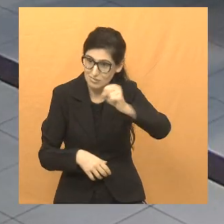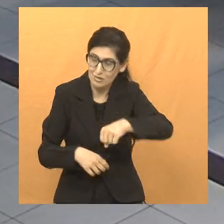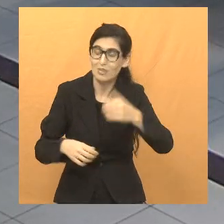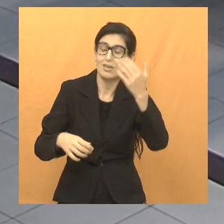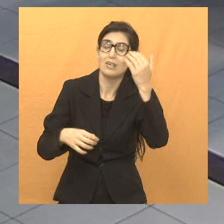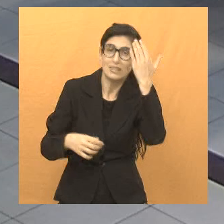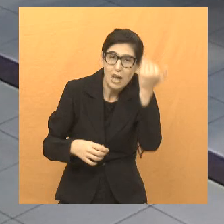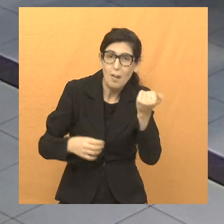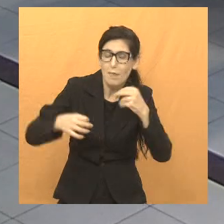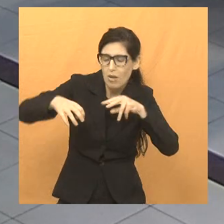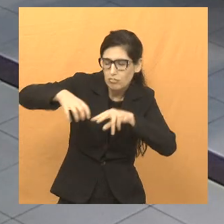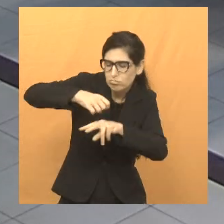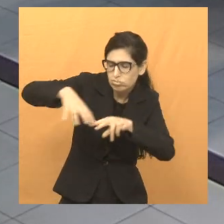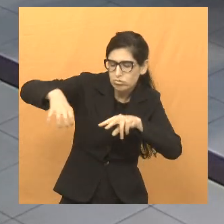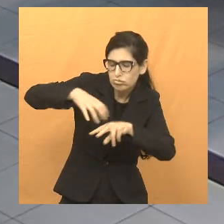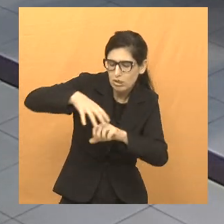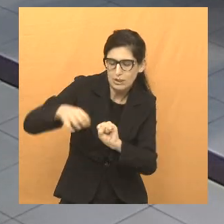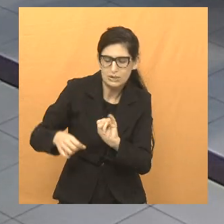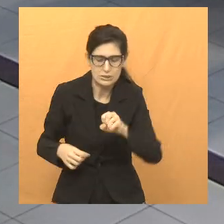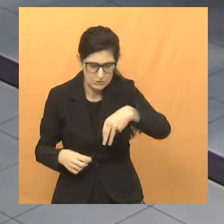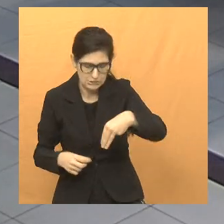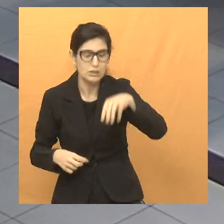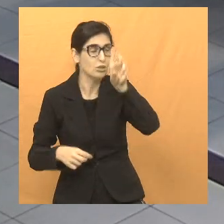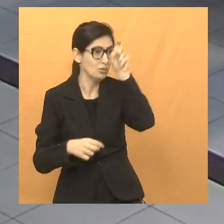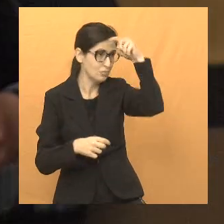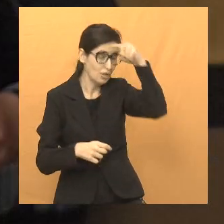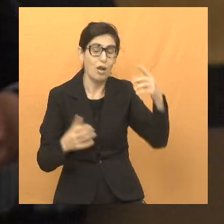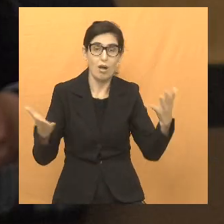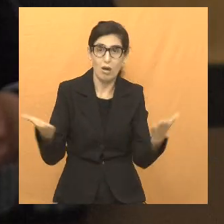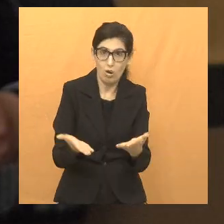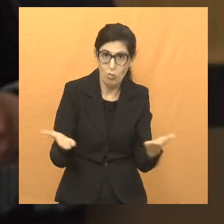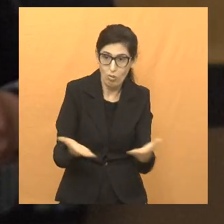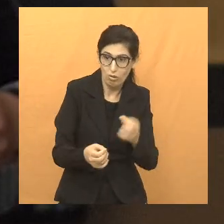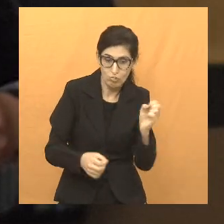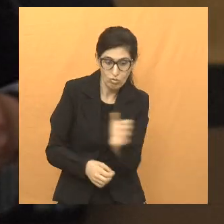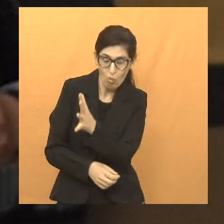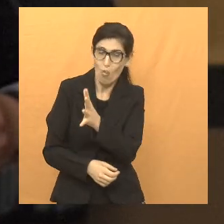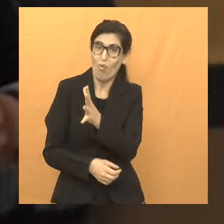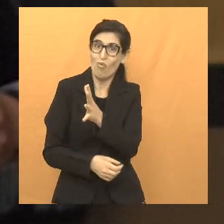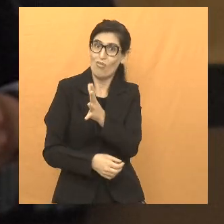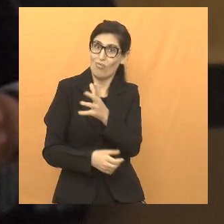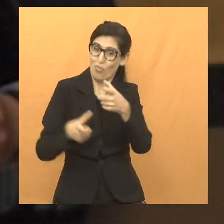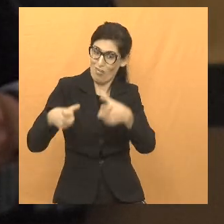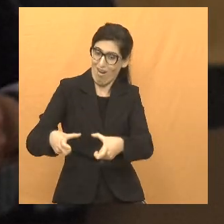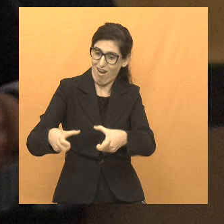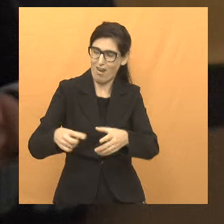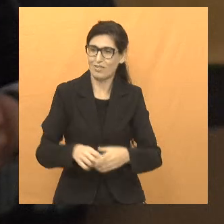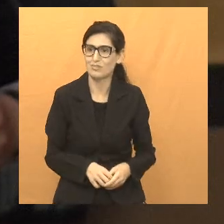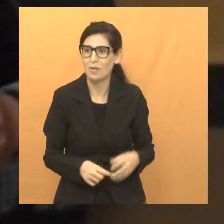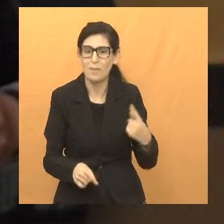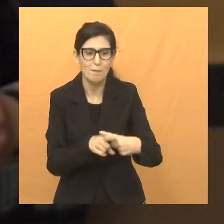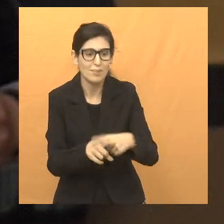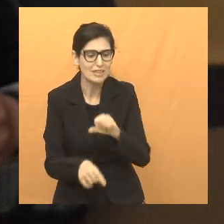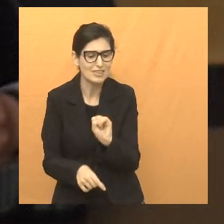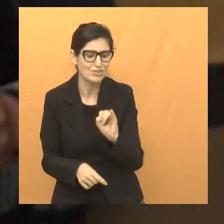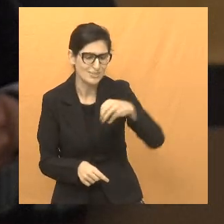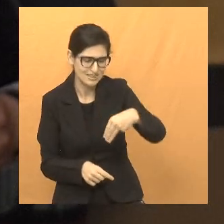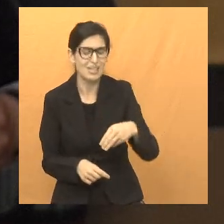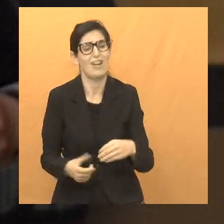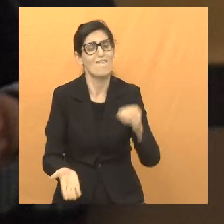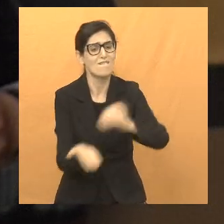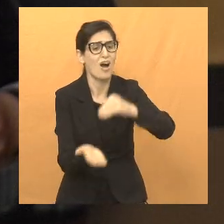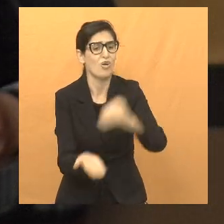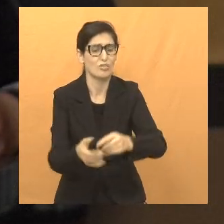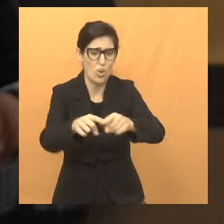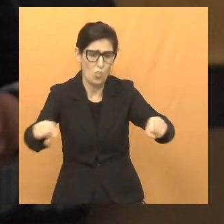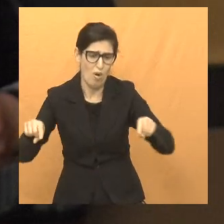são feitos no SIM como novos ali, e vai desafogar também o SIM, porque o SIM falta sala para atender mais especialidades,